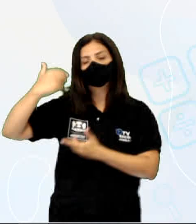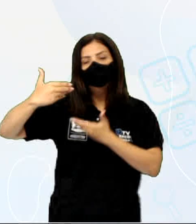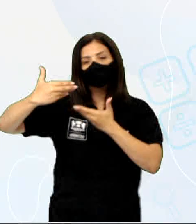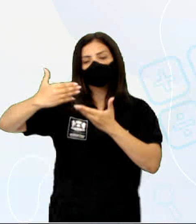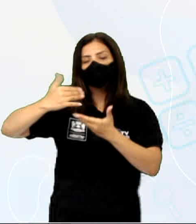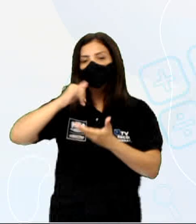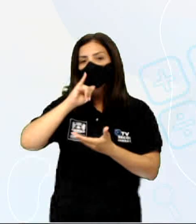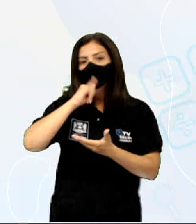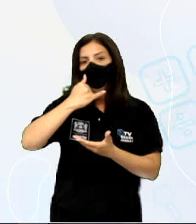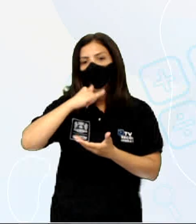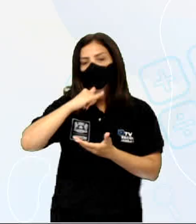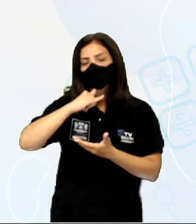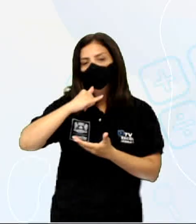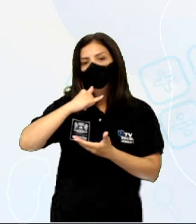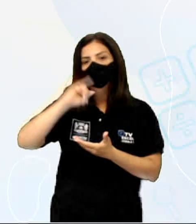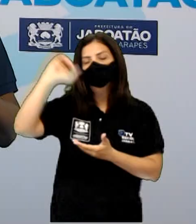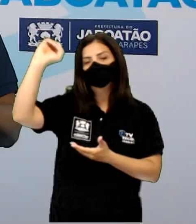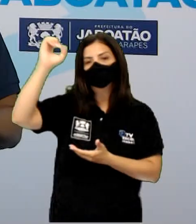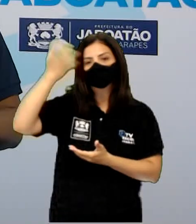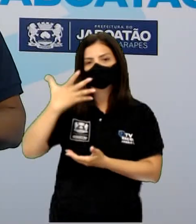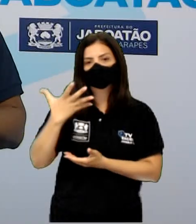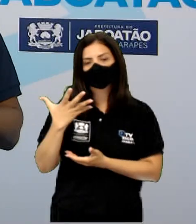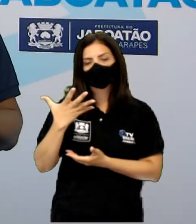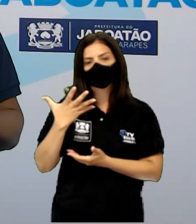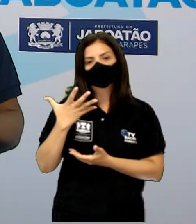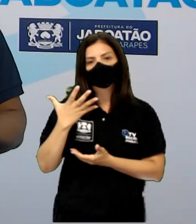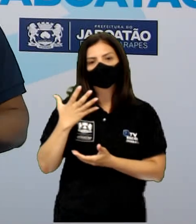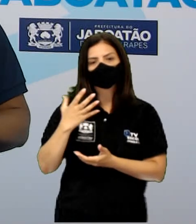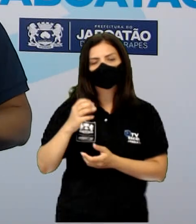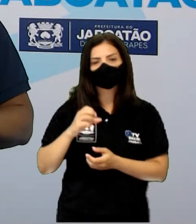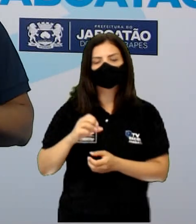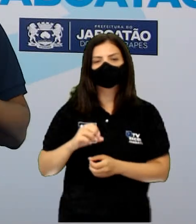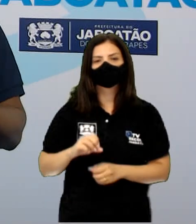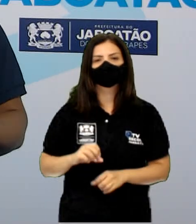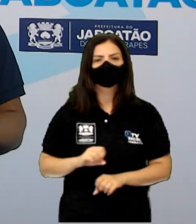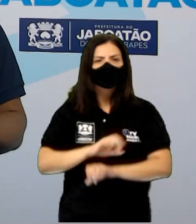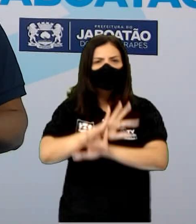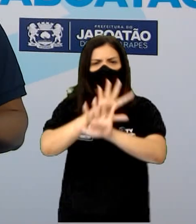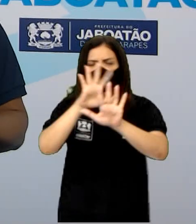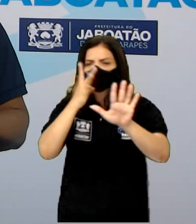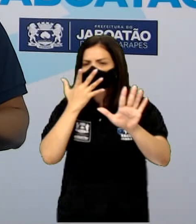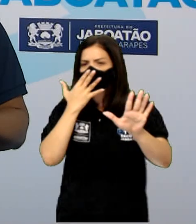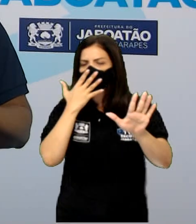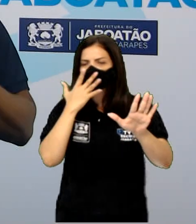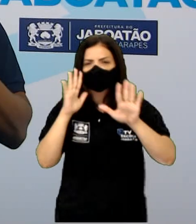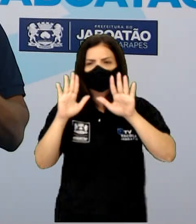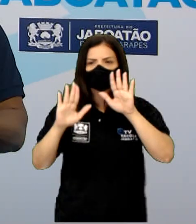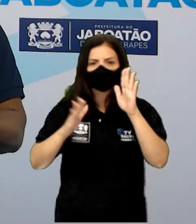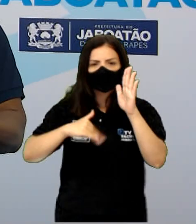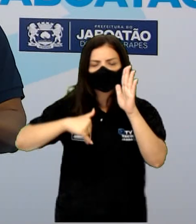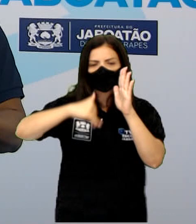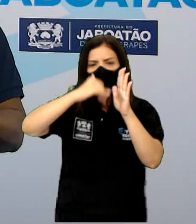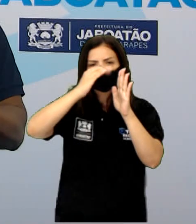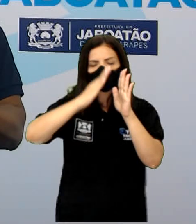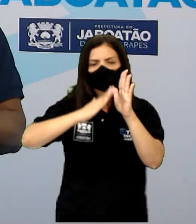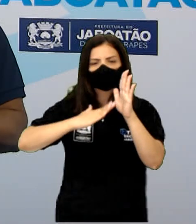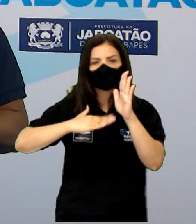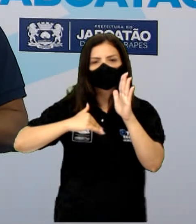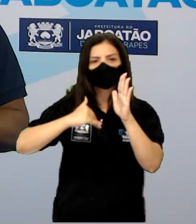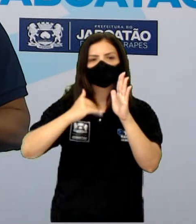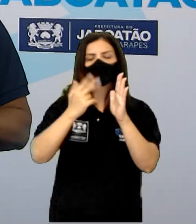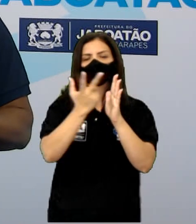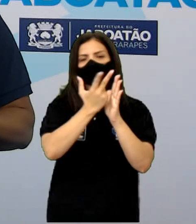energia luminosa. Deixe bem colorido, pintado, né? Capriche bem